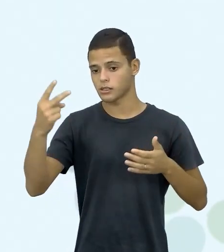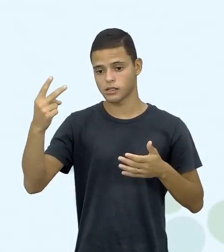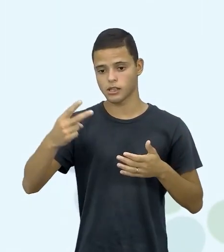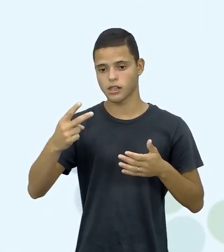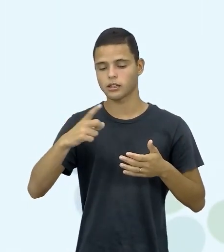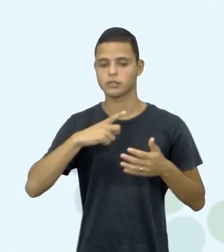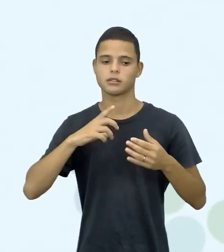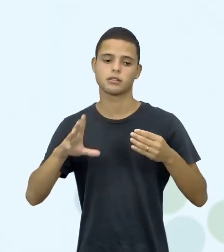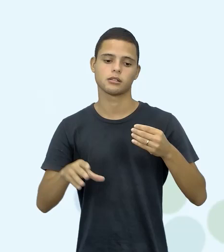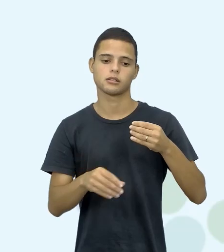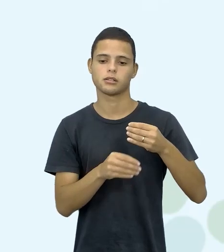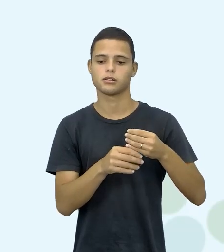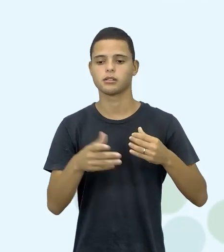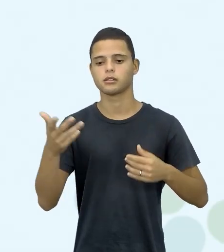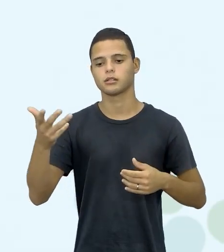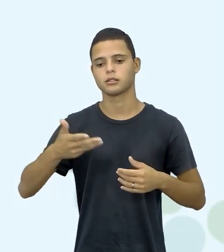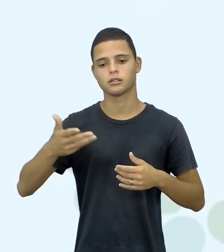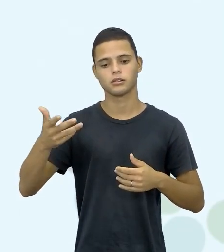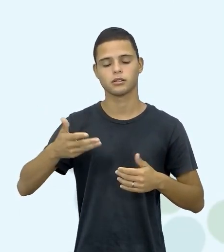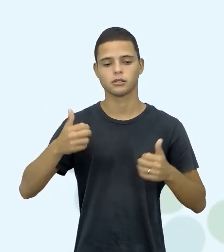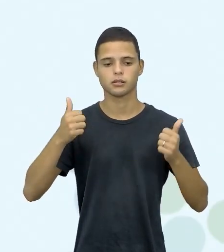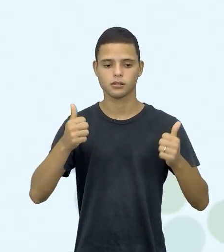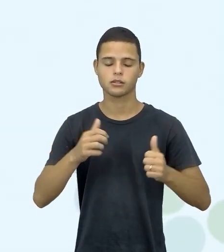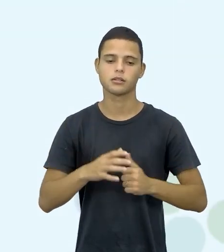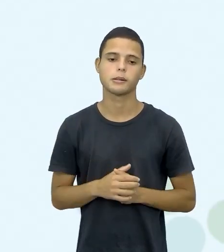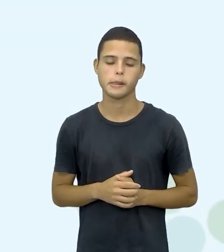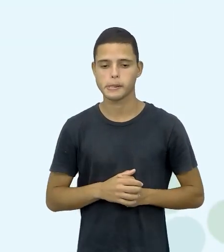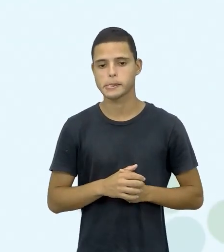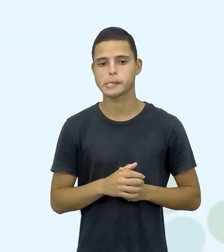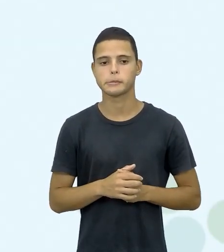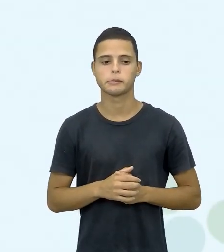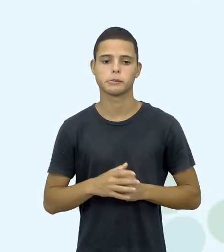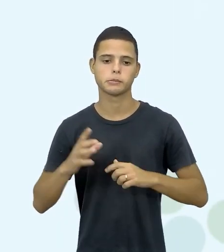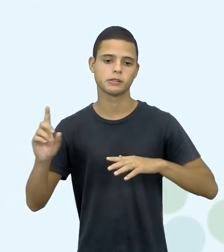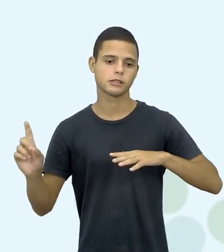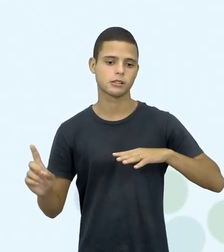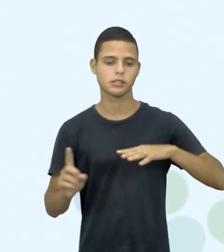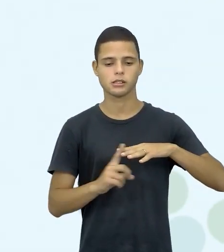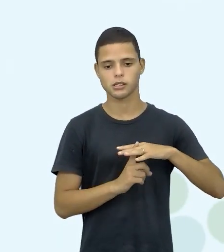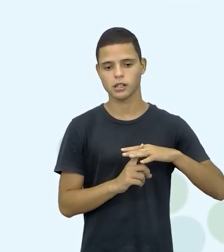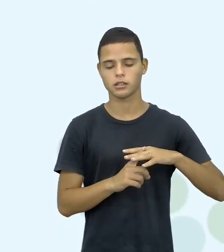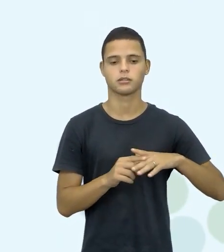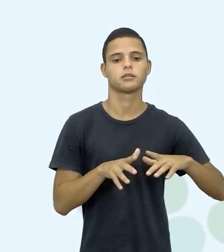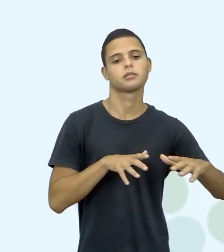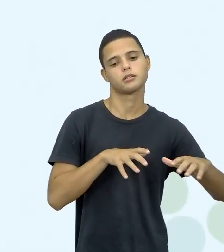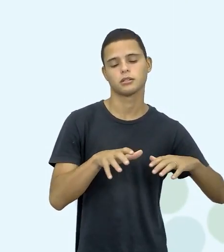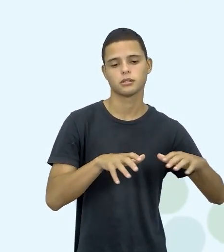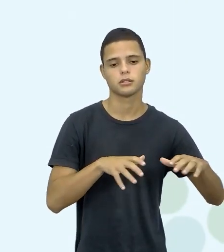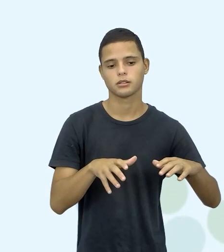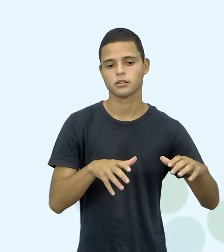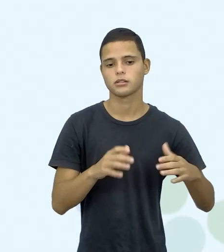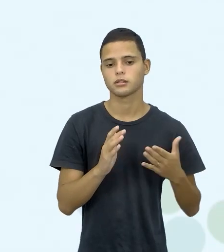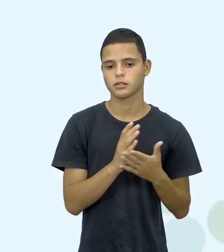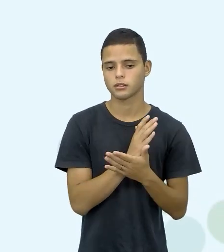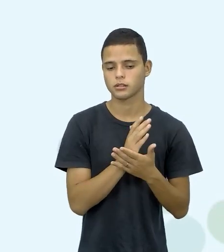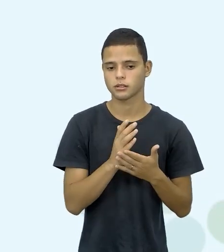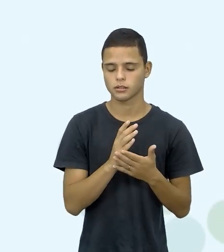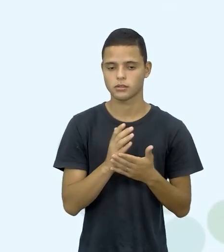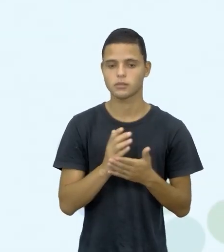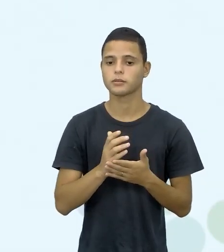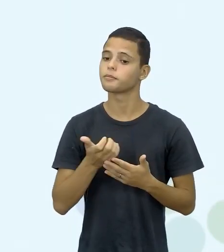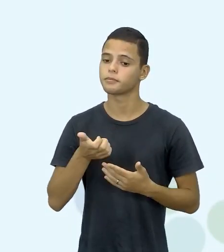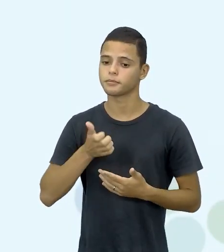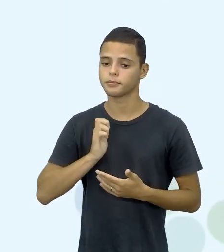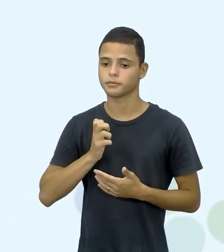que é a aceleração. Tá? E aqui a gente está integrando aqui a cinemática, a parte desse movimento, com funções de primeiro grau, tá